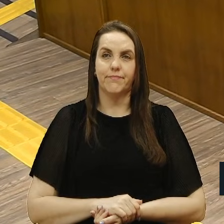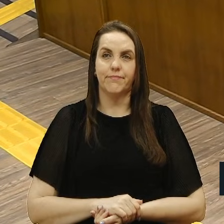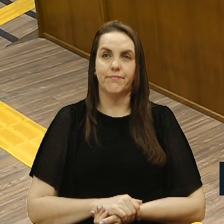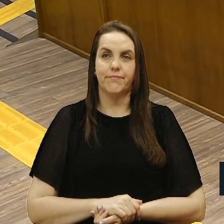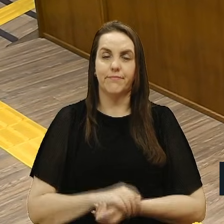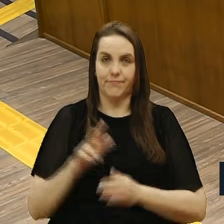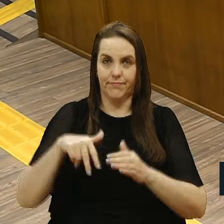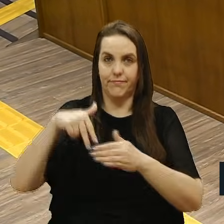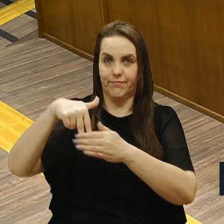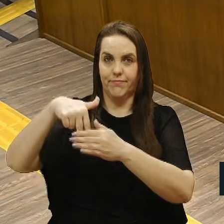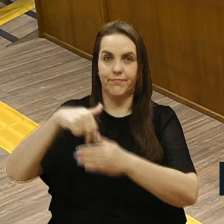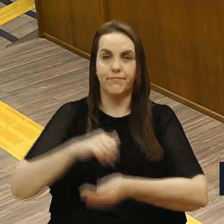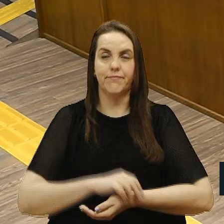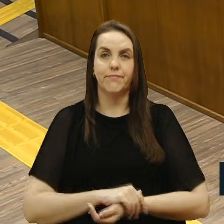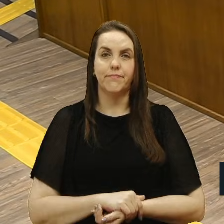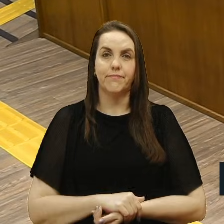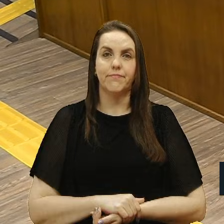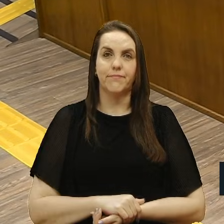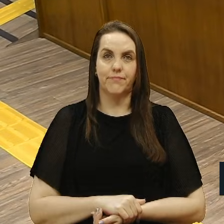da tribuna.